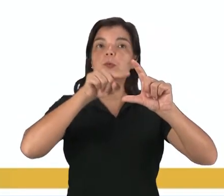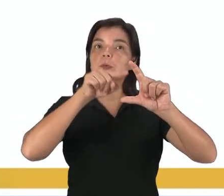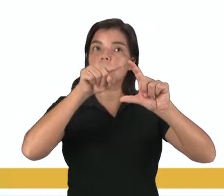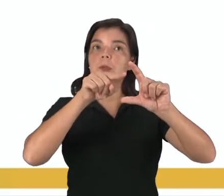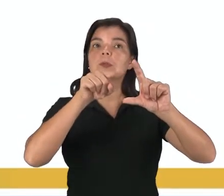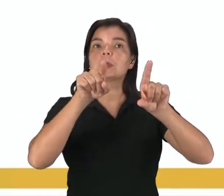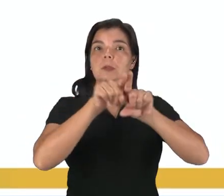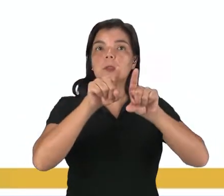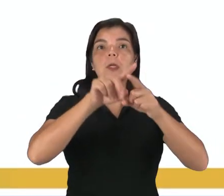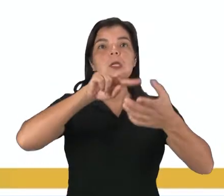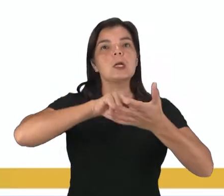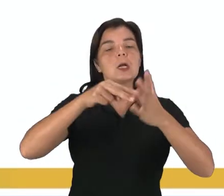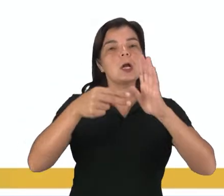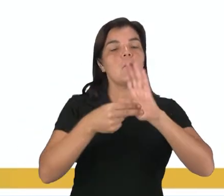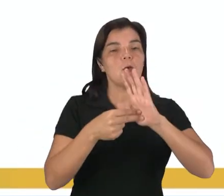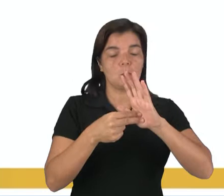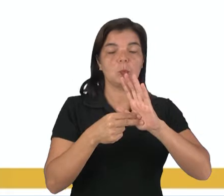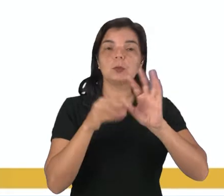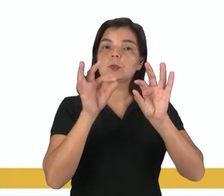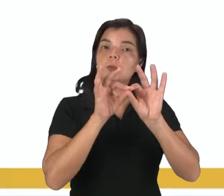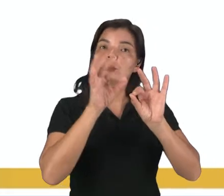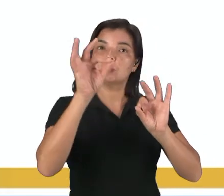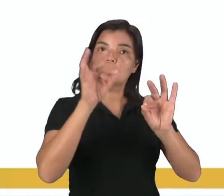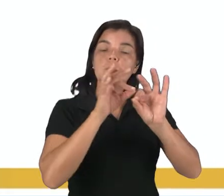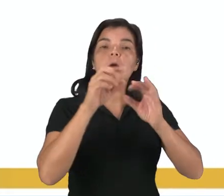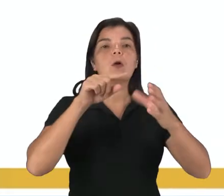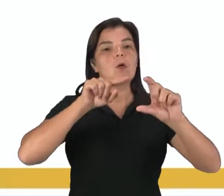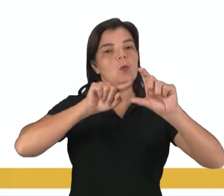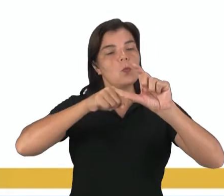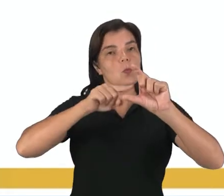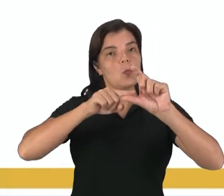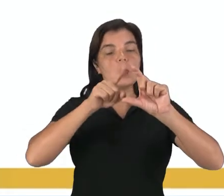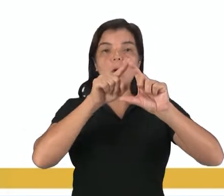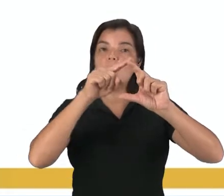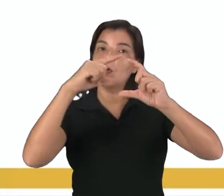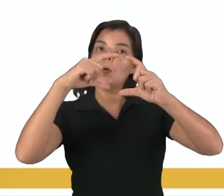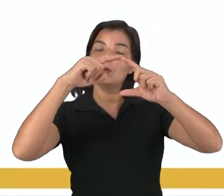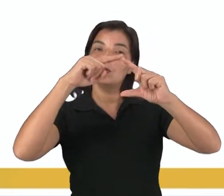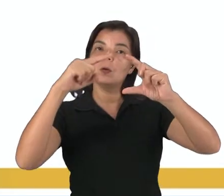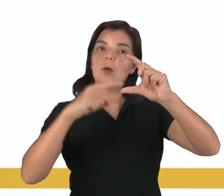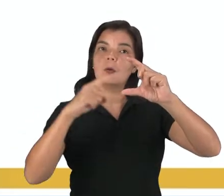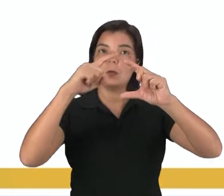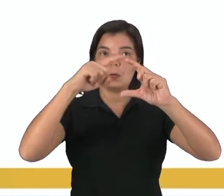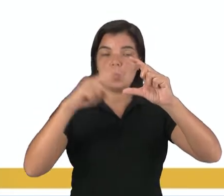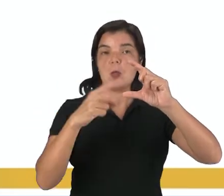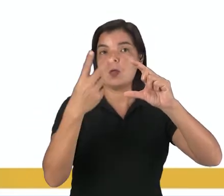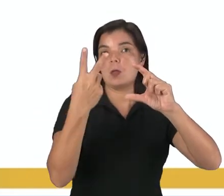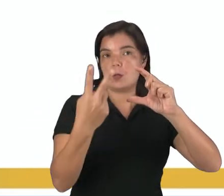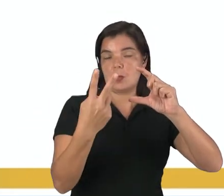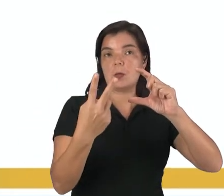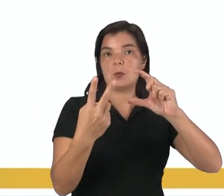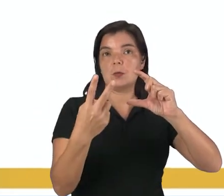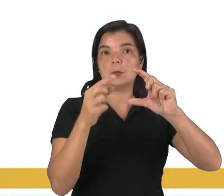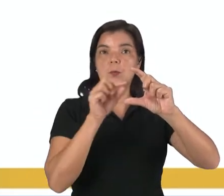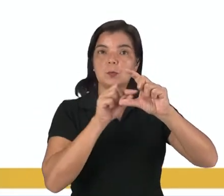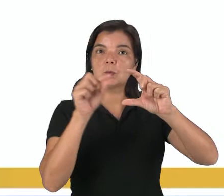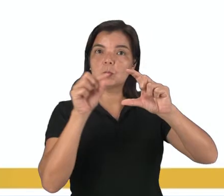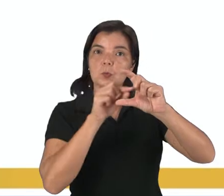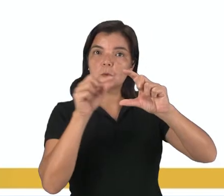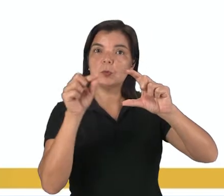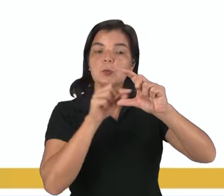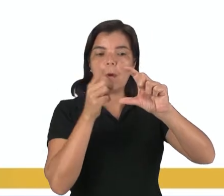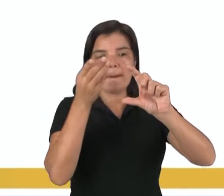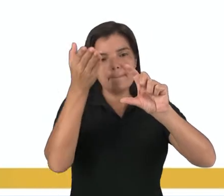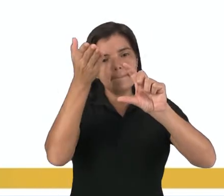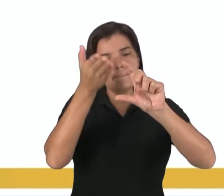na geometria isso quer dizer que qualquer segmento de reta que toca uma circunferência em dois pontos e passe